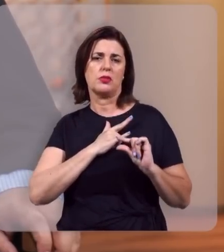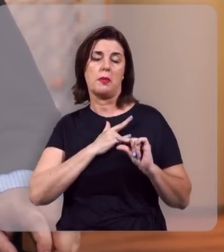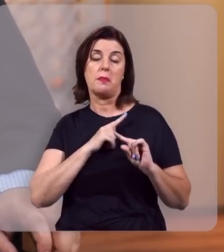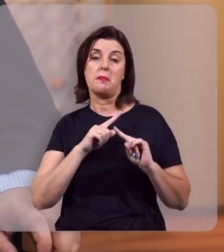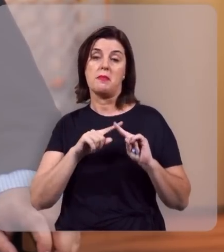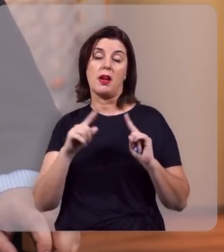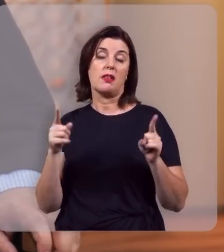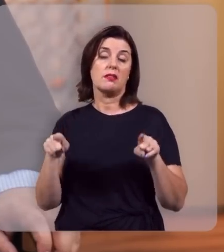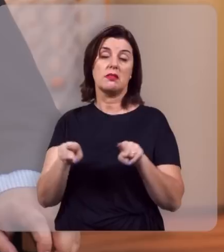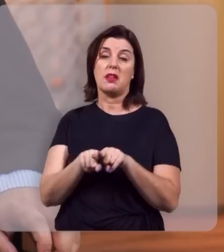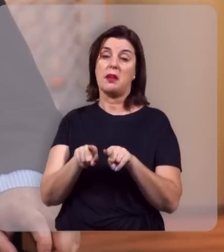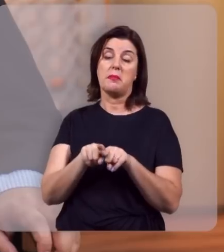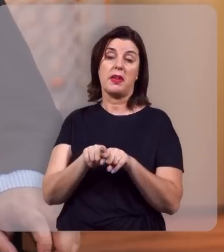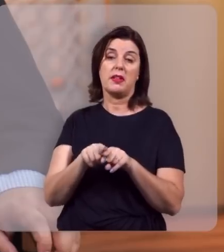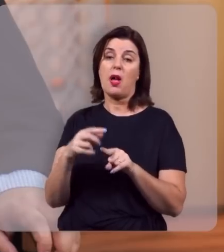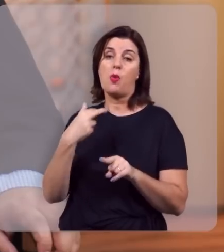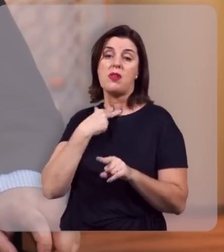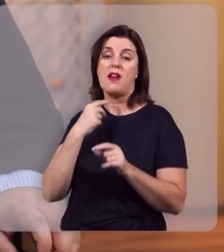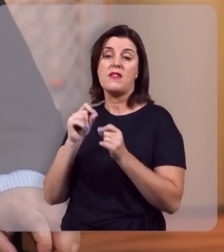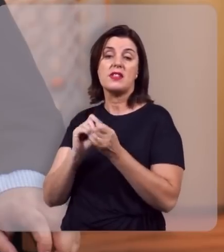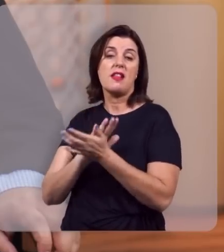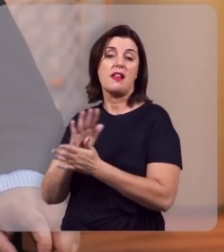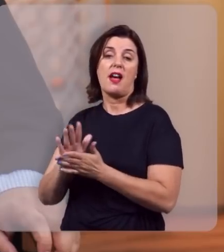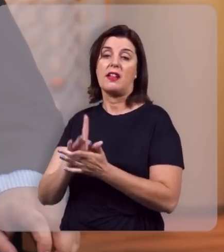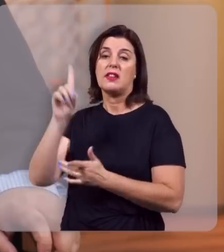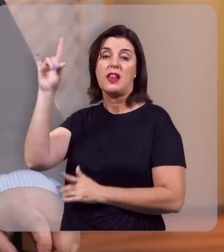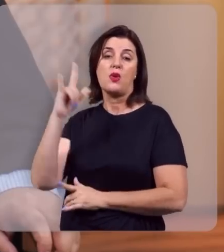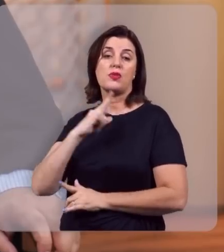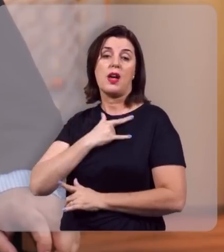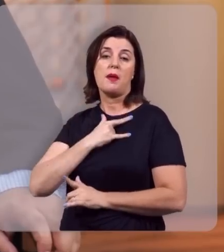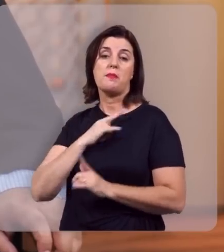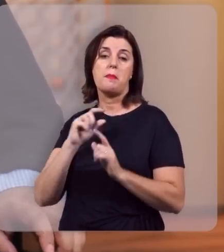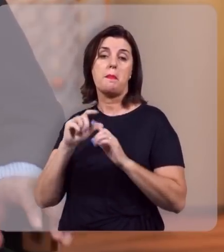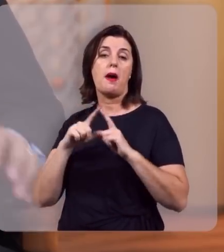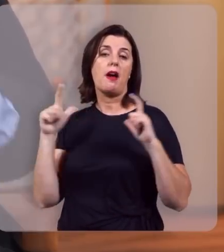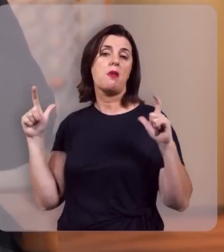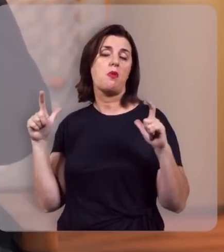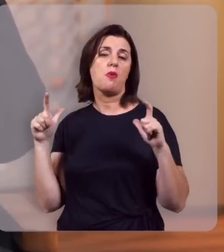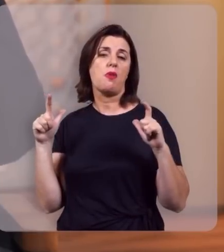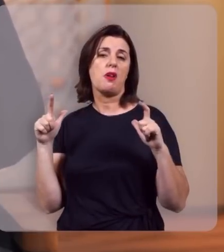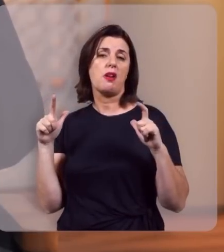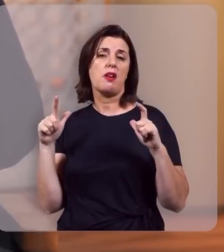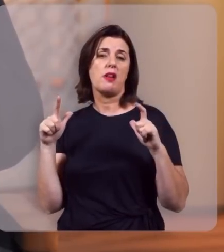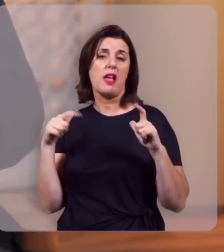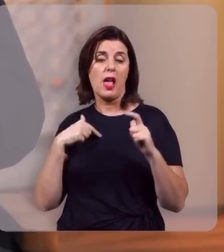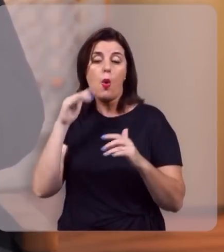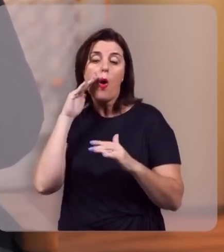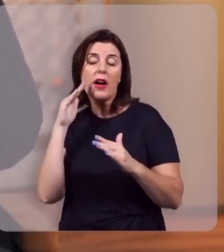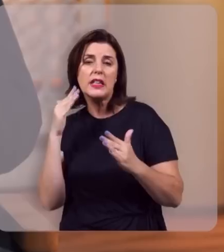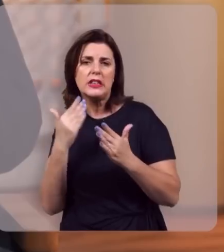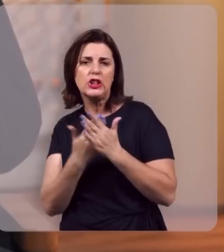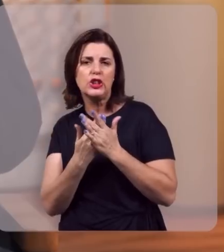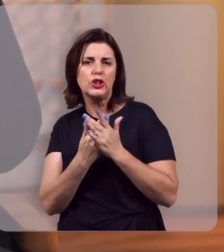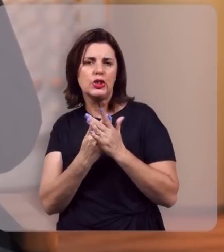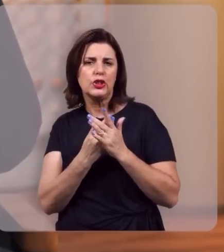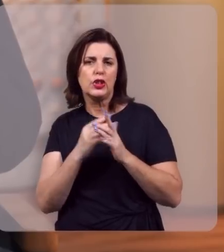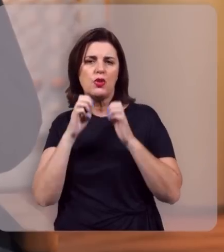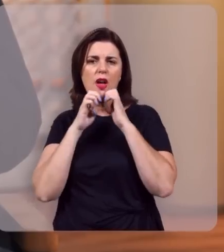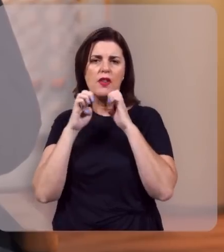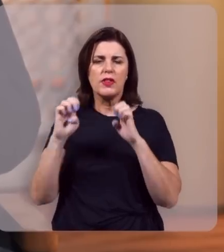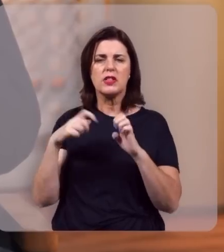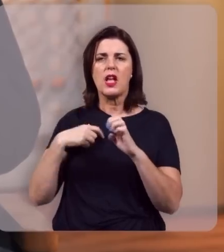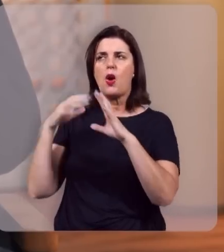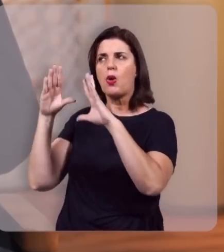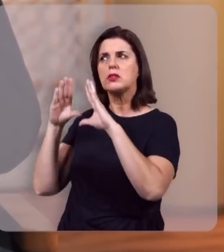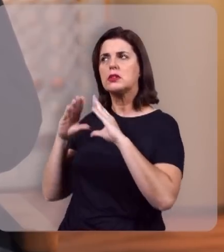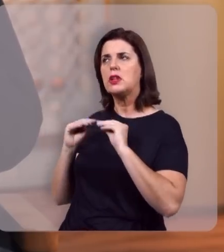possa fazer para que Deus me ame mais. Se eu de fato creio no Evangelho, eu vou entender que eu sou aceito